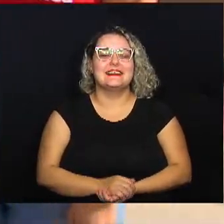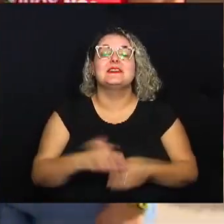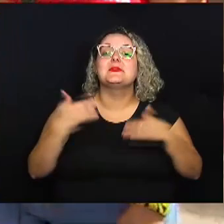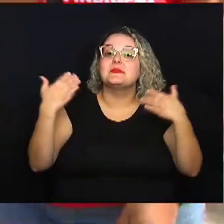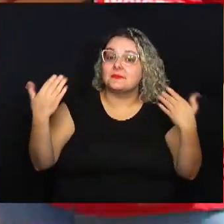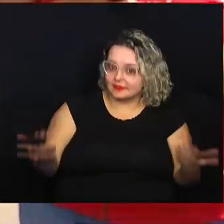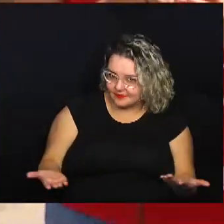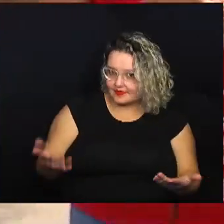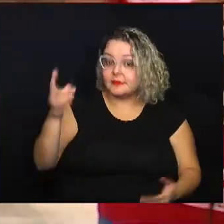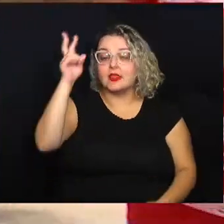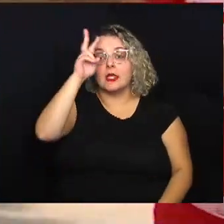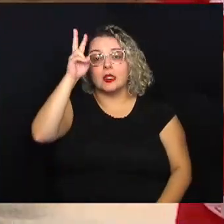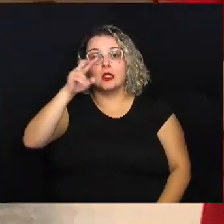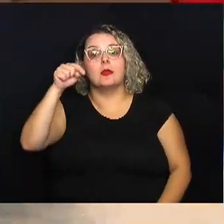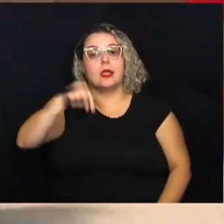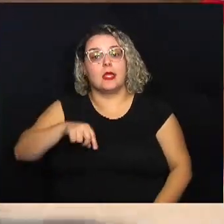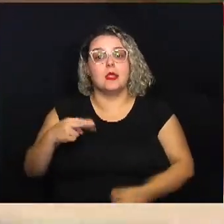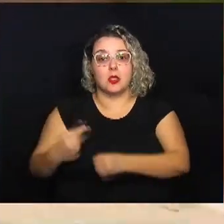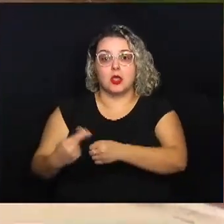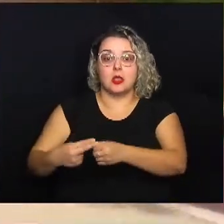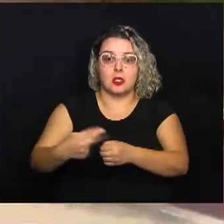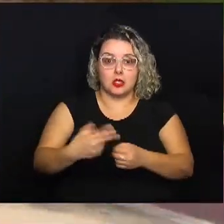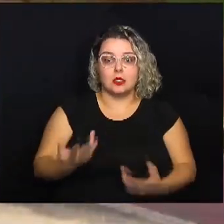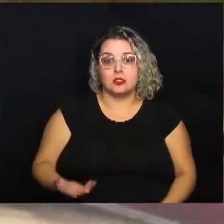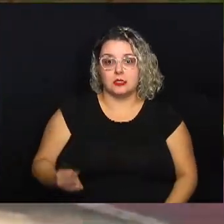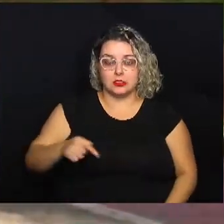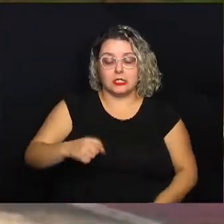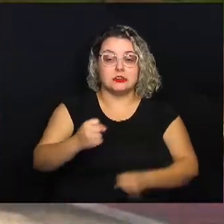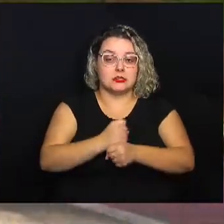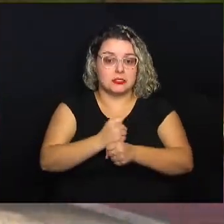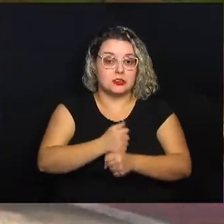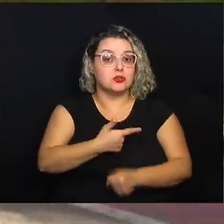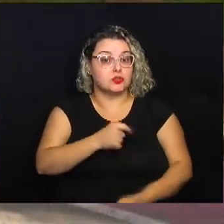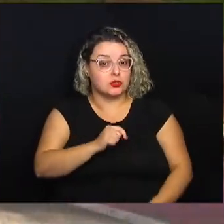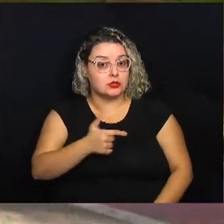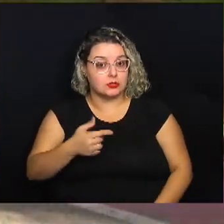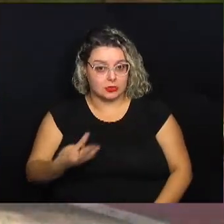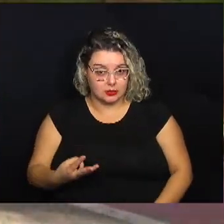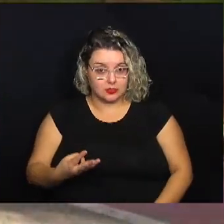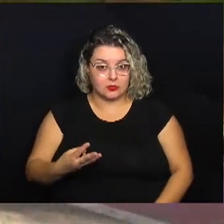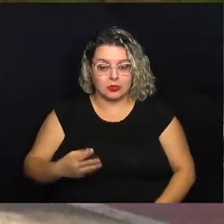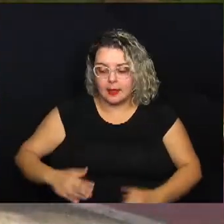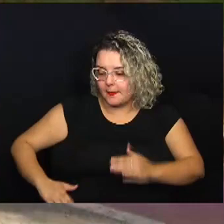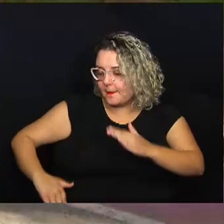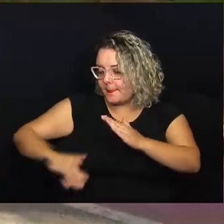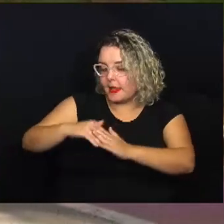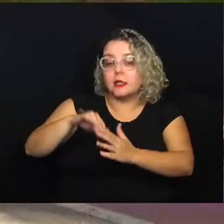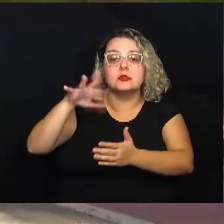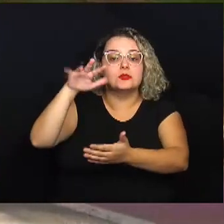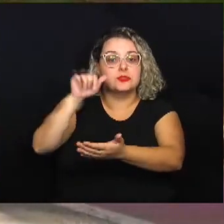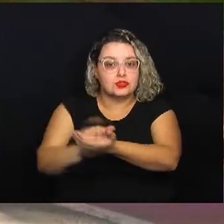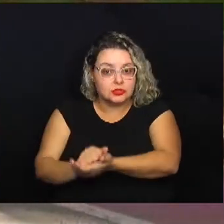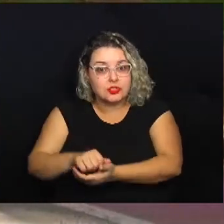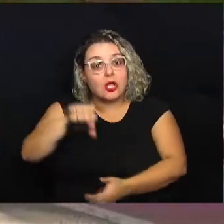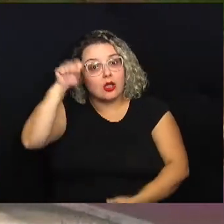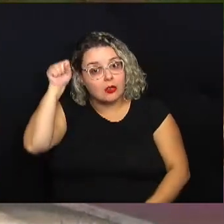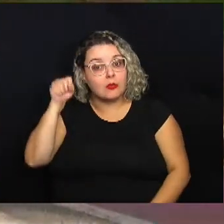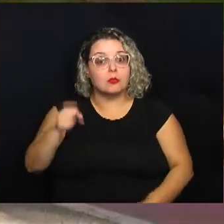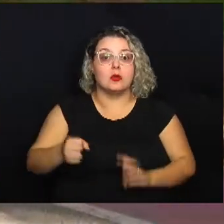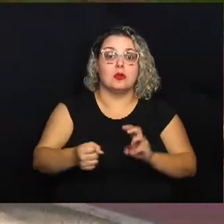Gente, lembrando que a Unicamp aqui, ó, nesse ano de 2023, bateu o recorde de inscrições para o vestibular